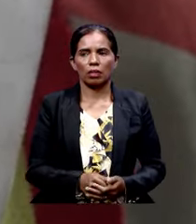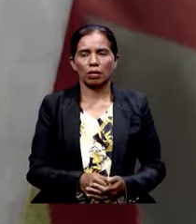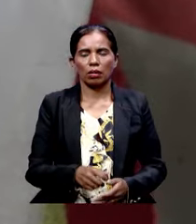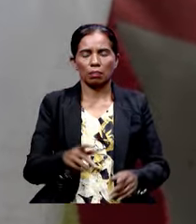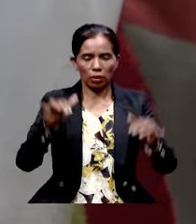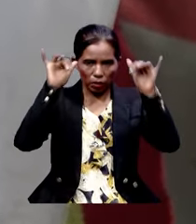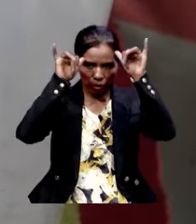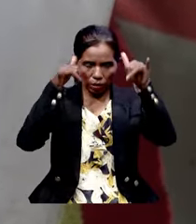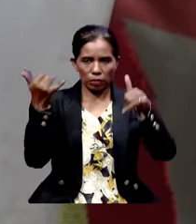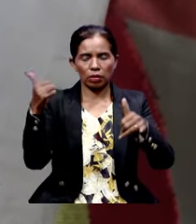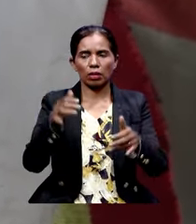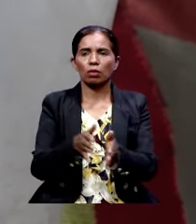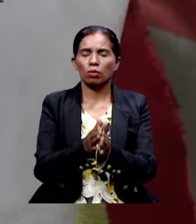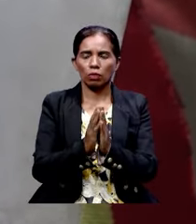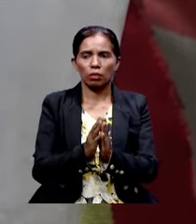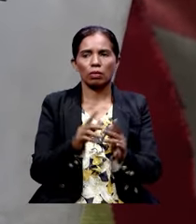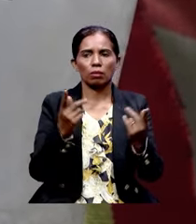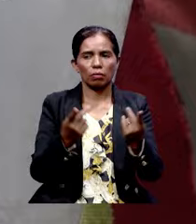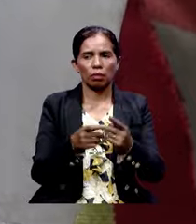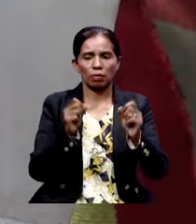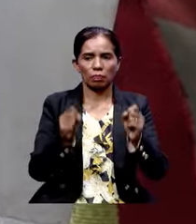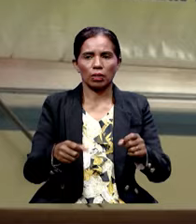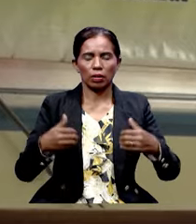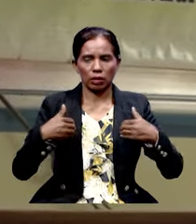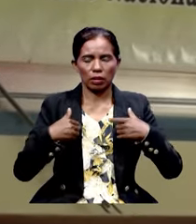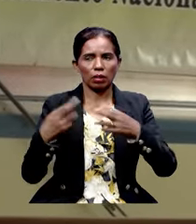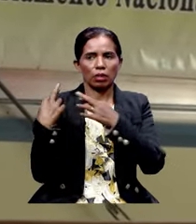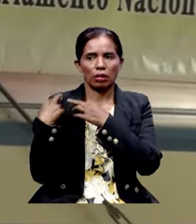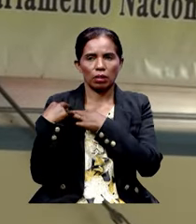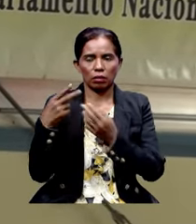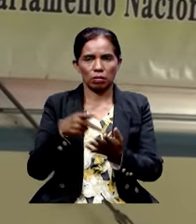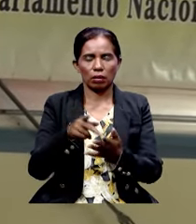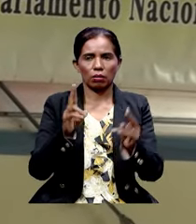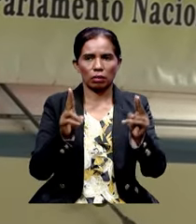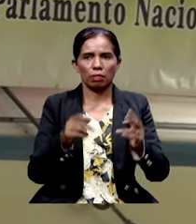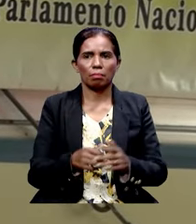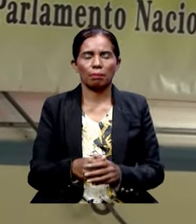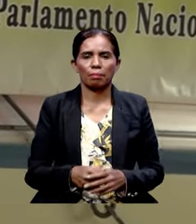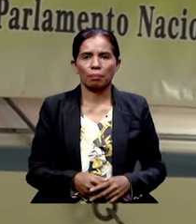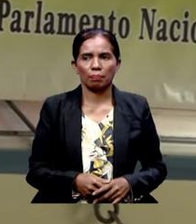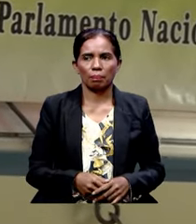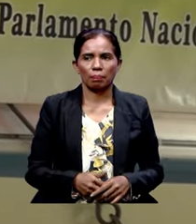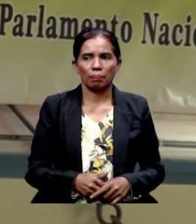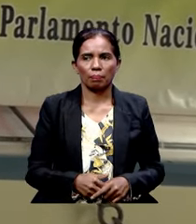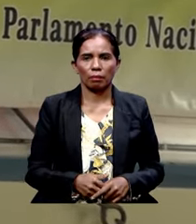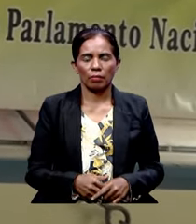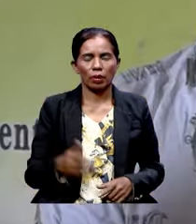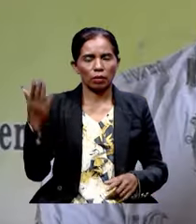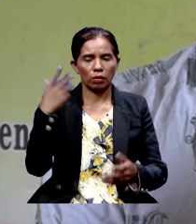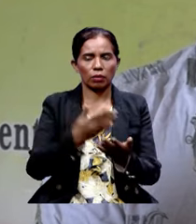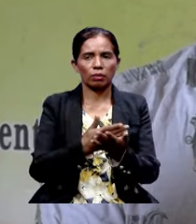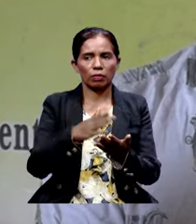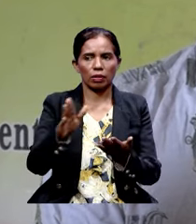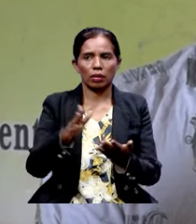karau sira husu atu kompanya refere bela iha responsabilidade halo pagamento. Do uluk ne be sesta bajikane